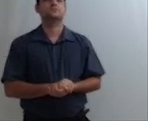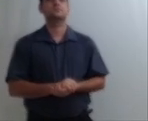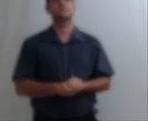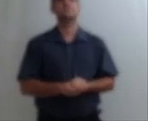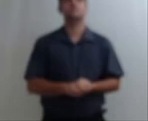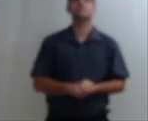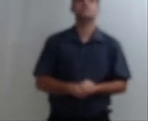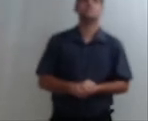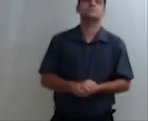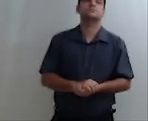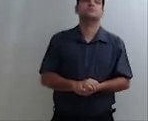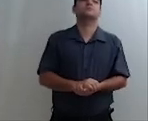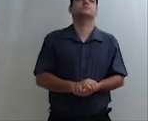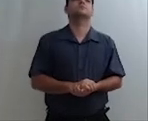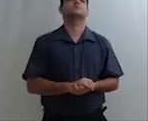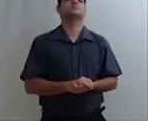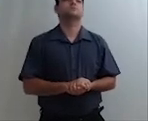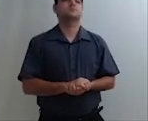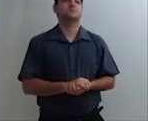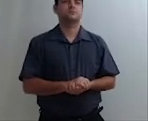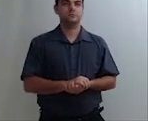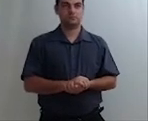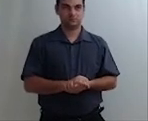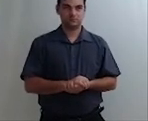Ministro Sebastião como vota Ministro